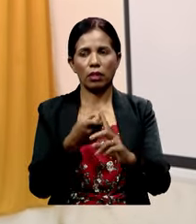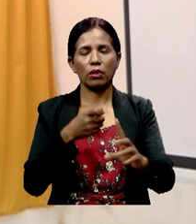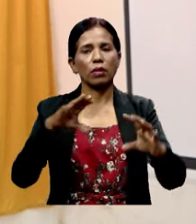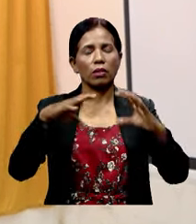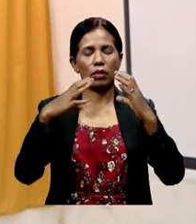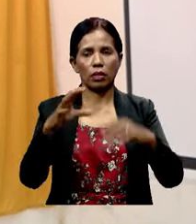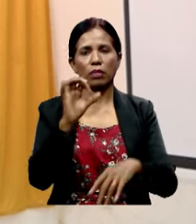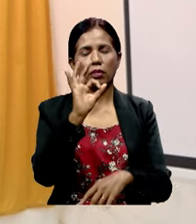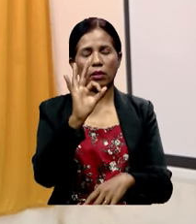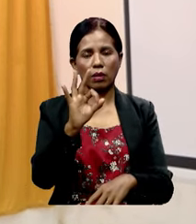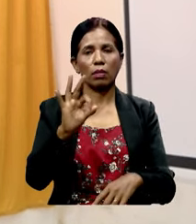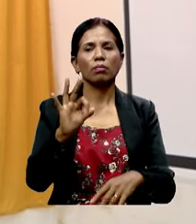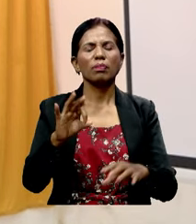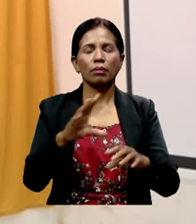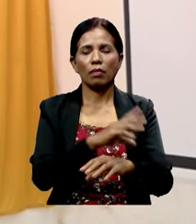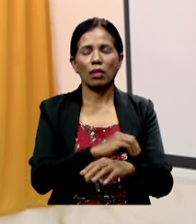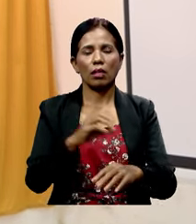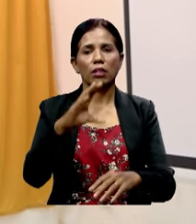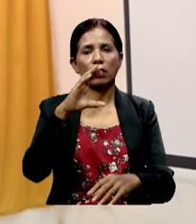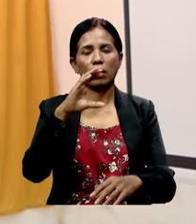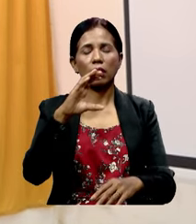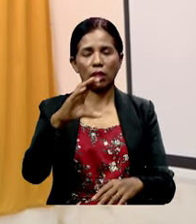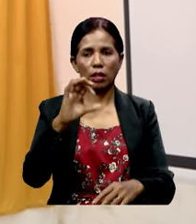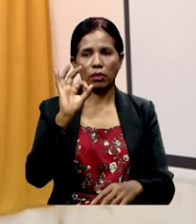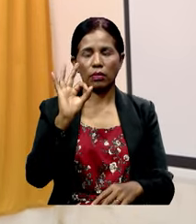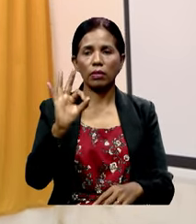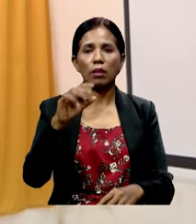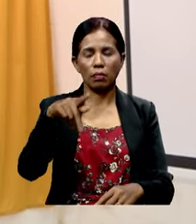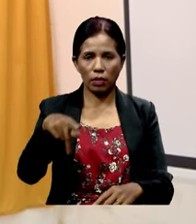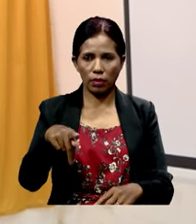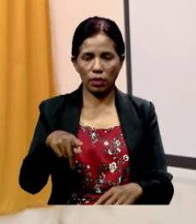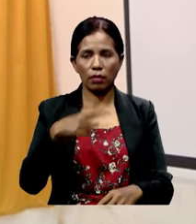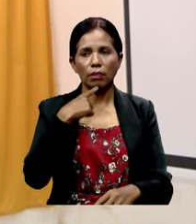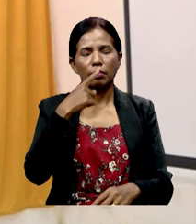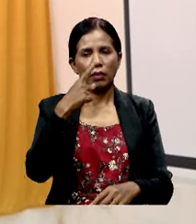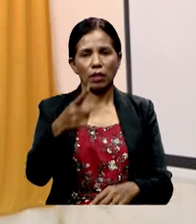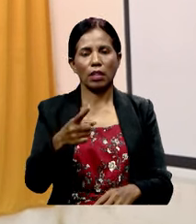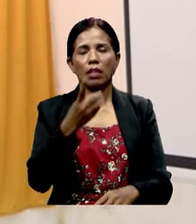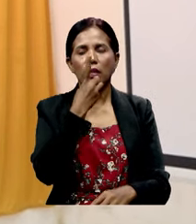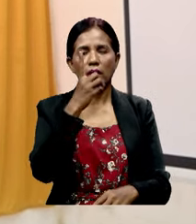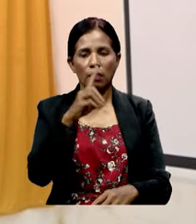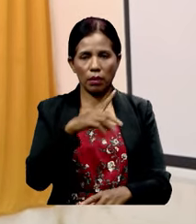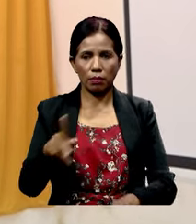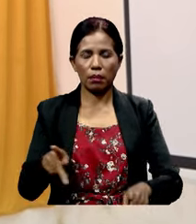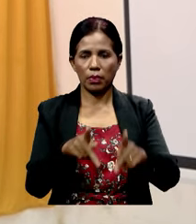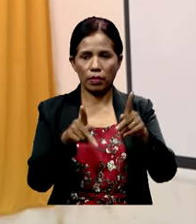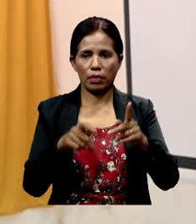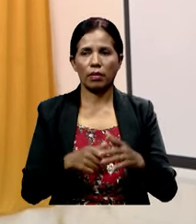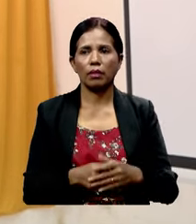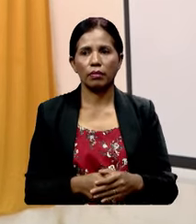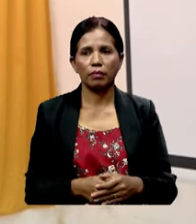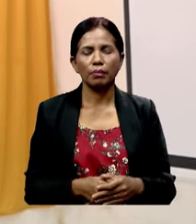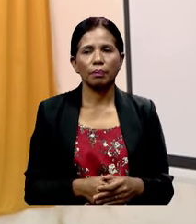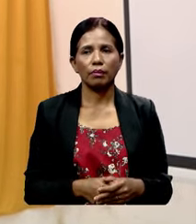comissão função pública. E presidente função pública RASIC declarou na ba público, kata